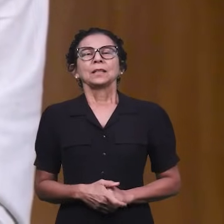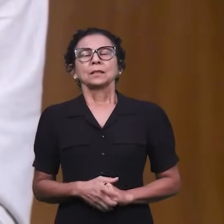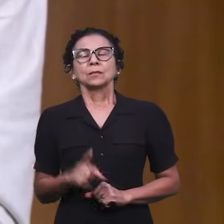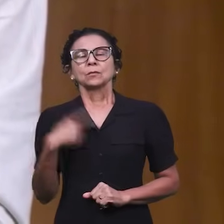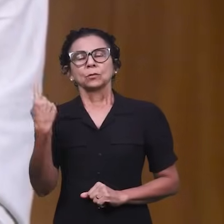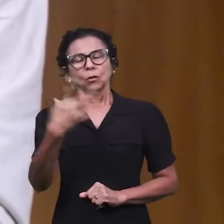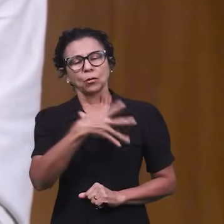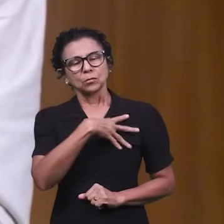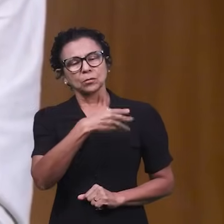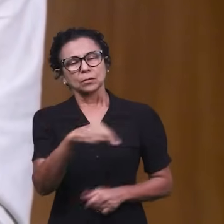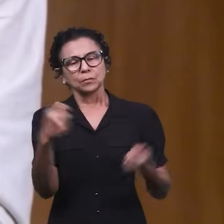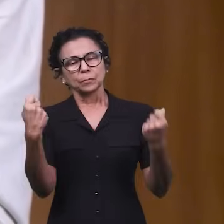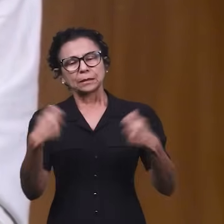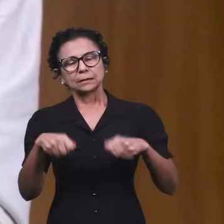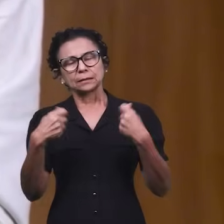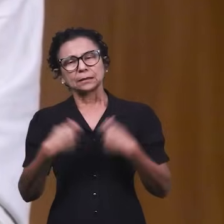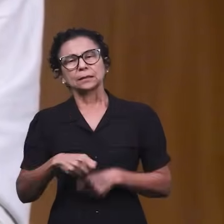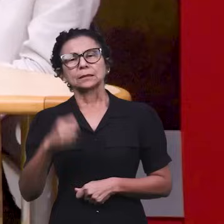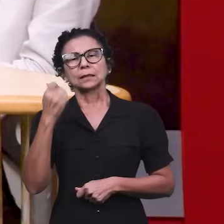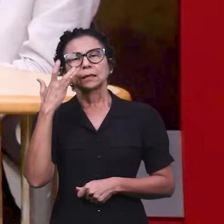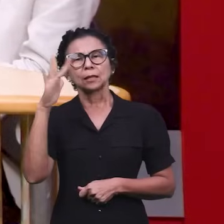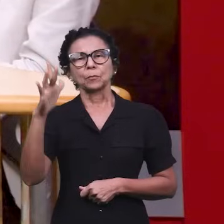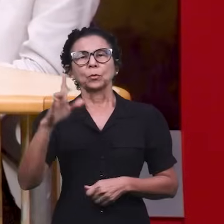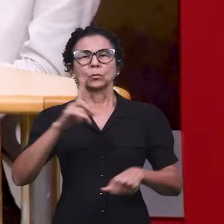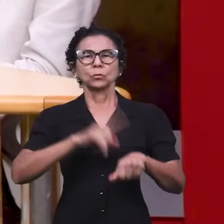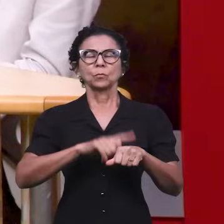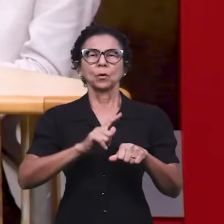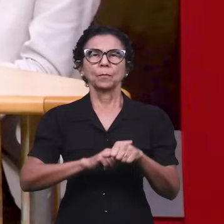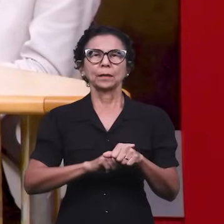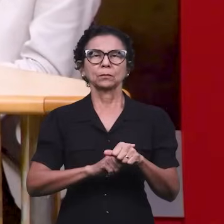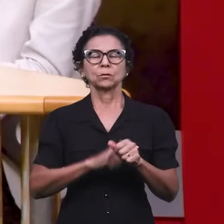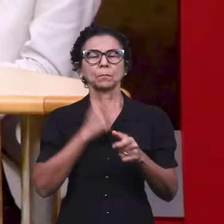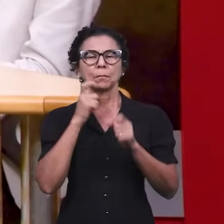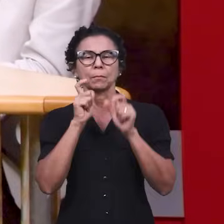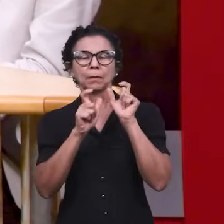em atos, pensamentos e em palavras. Em palavras. Eu queria